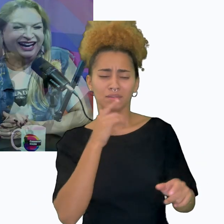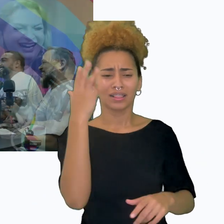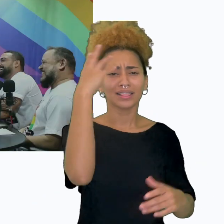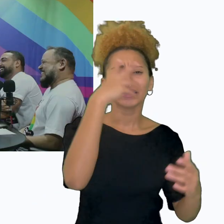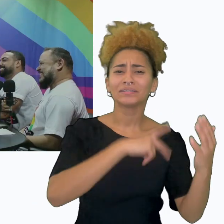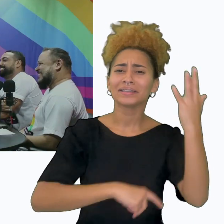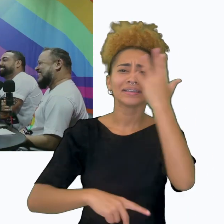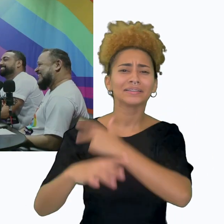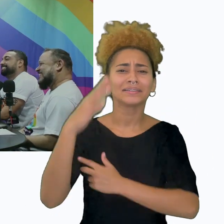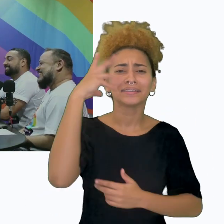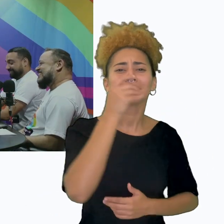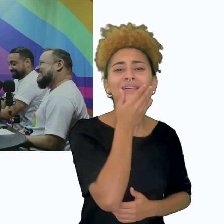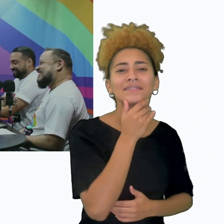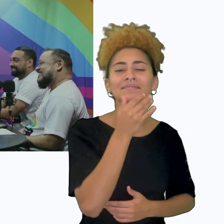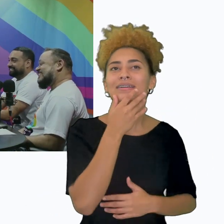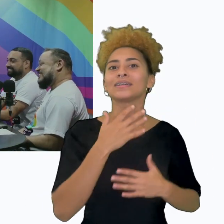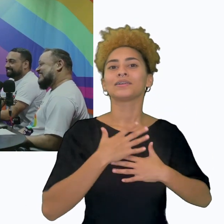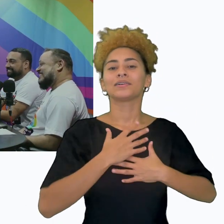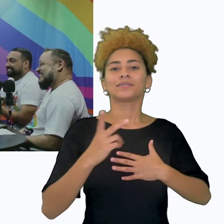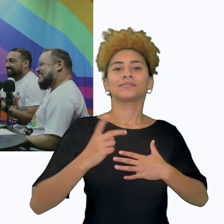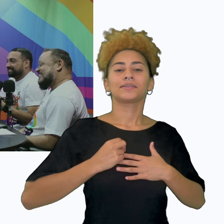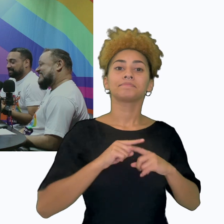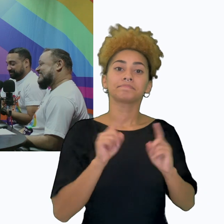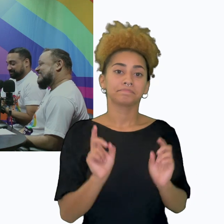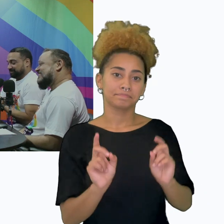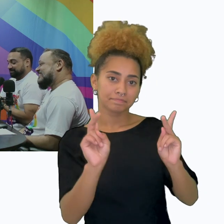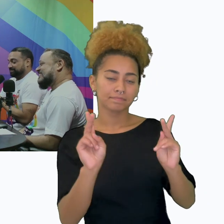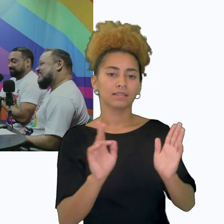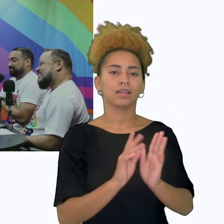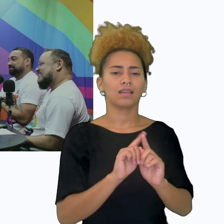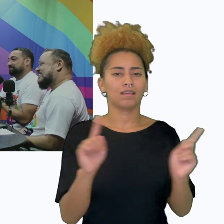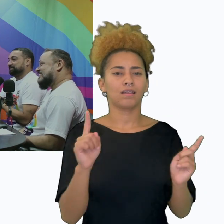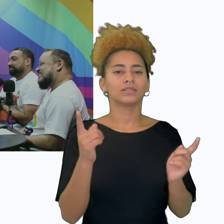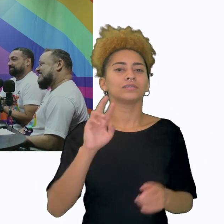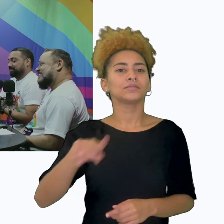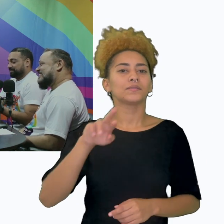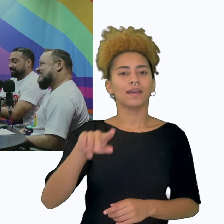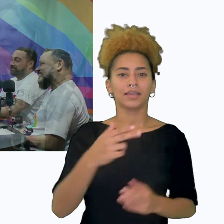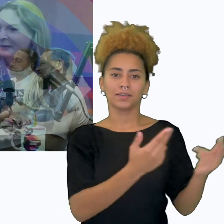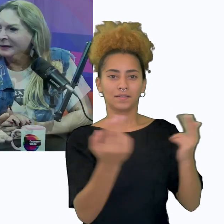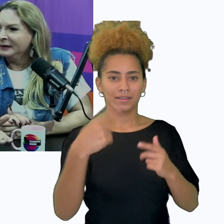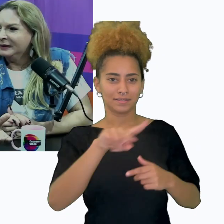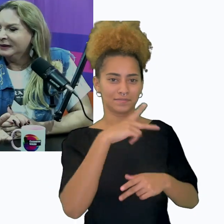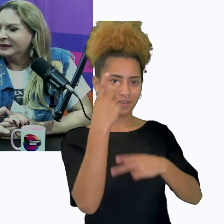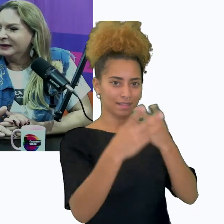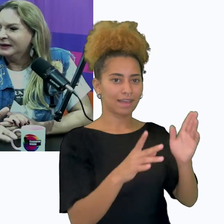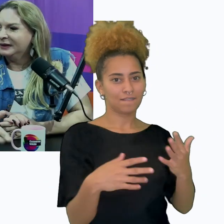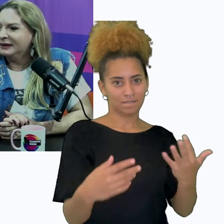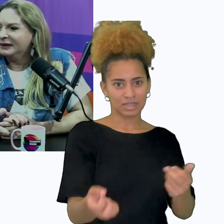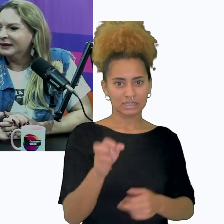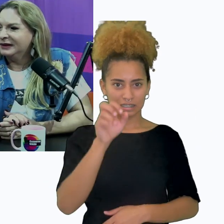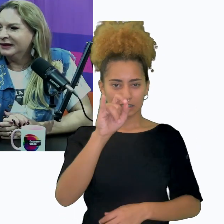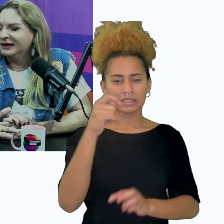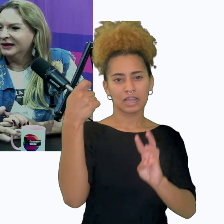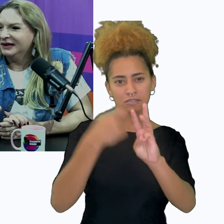Não, mulher, porque era cada um milênio, a gente não sabia quem. Né? Aí tudo bem. Aí, só que não era aquilo que as bichas falavam, que